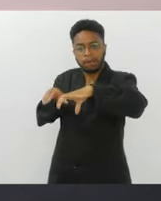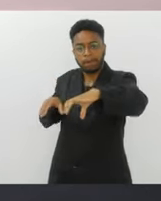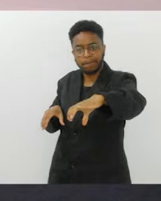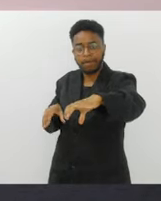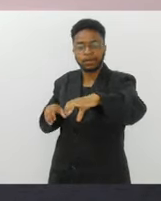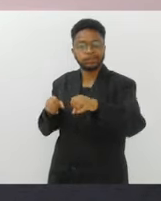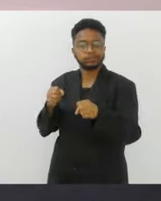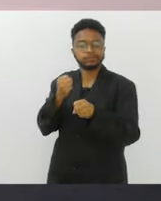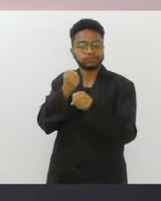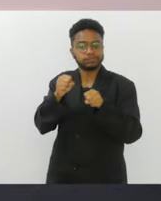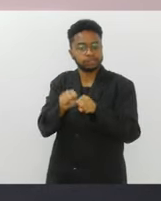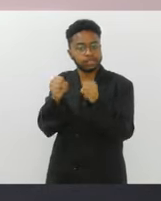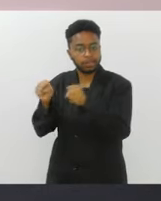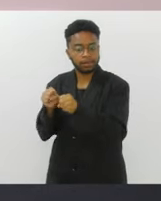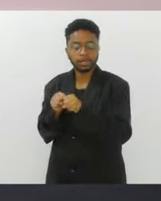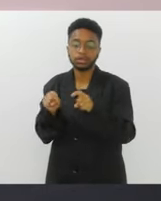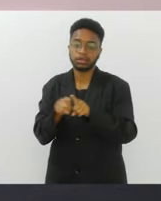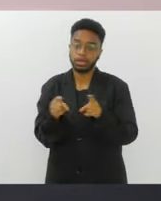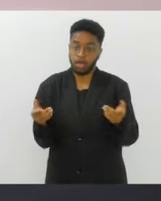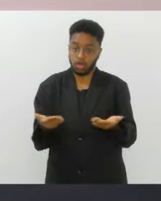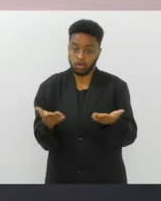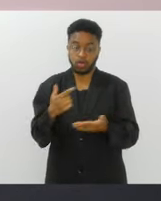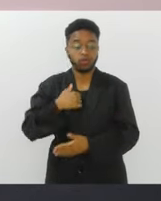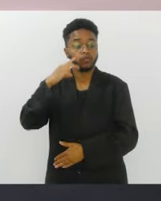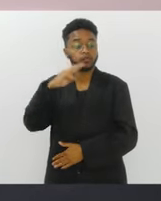vendo em mais essa audiência pública,